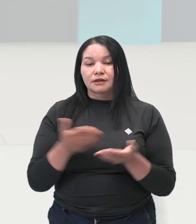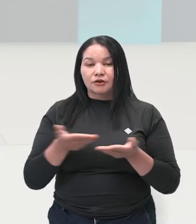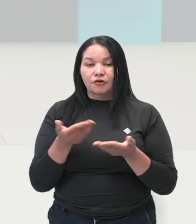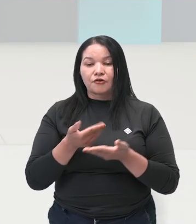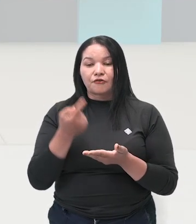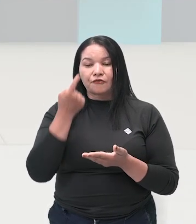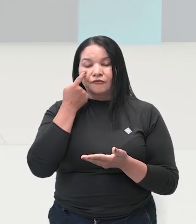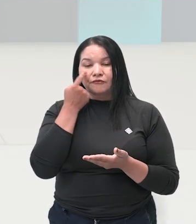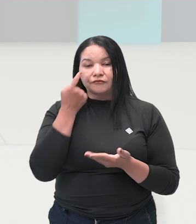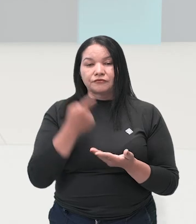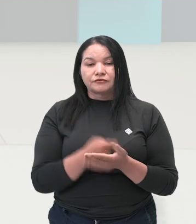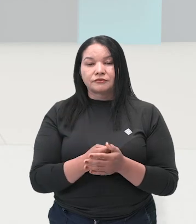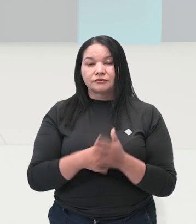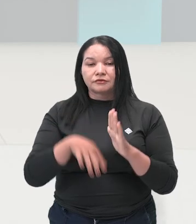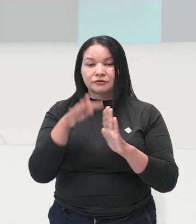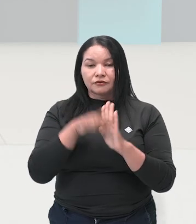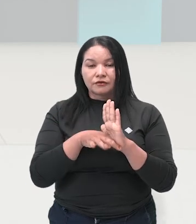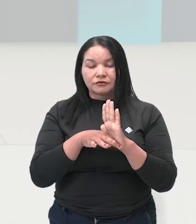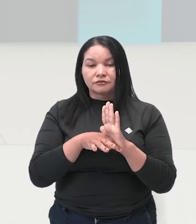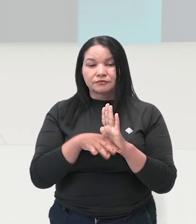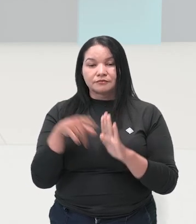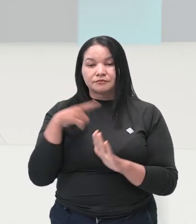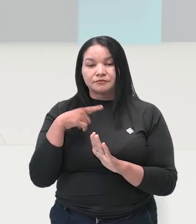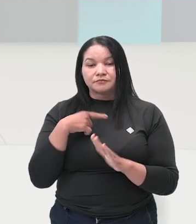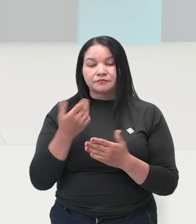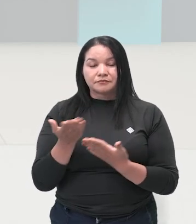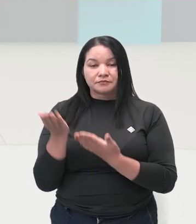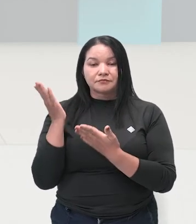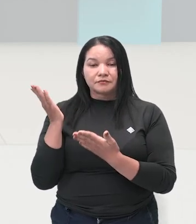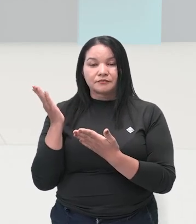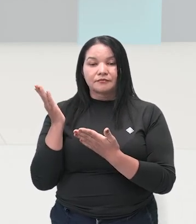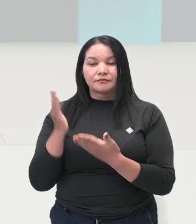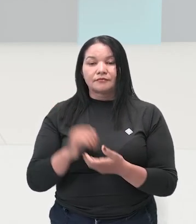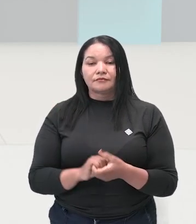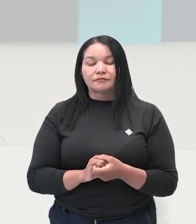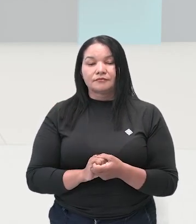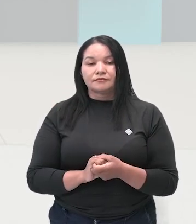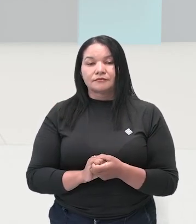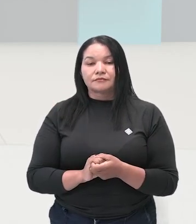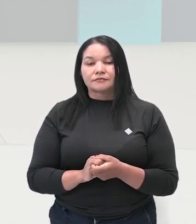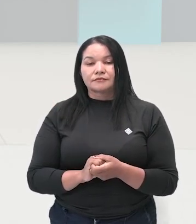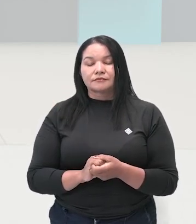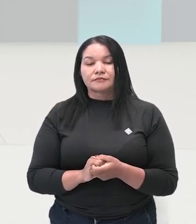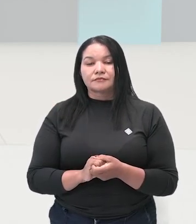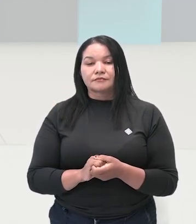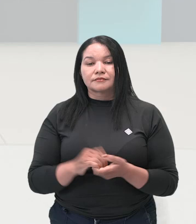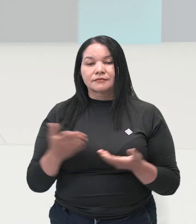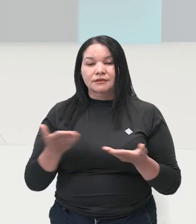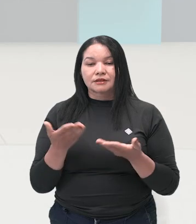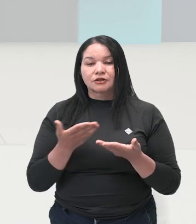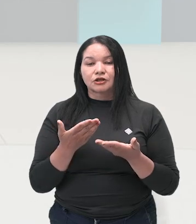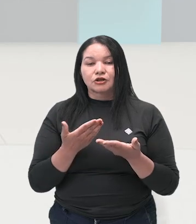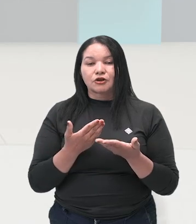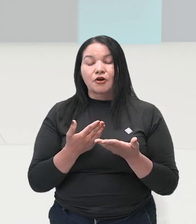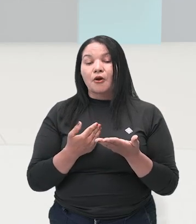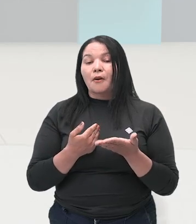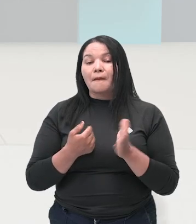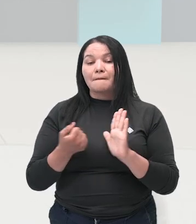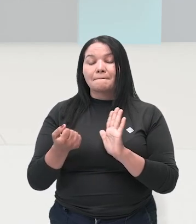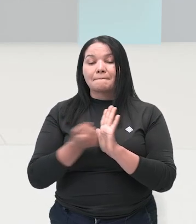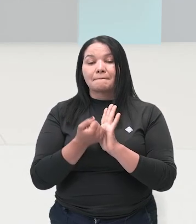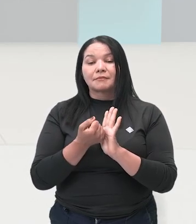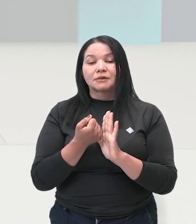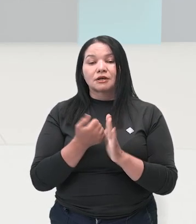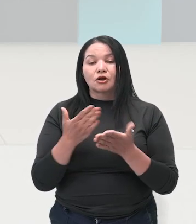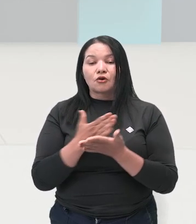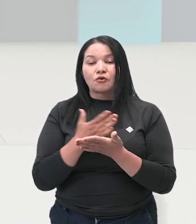aqui, ó, este texto aqui ao meu lado, como vocês podem observar, e eu vou marcar algumas coisinhas para